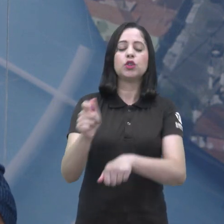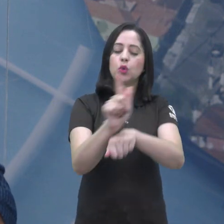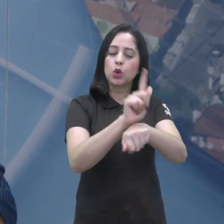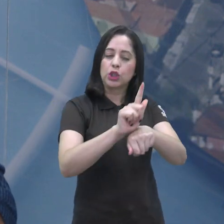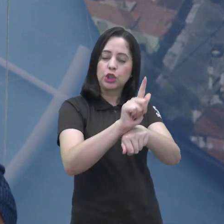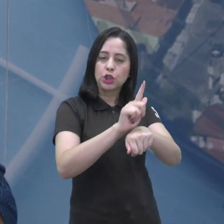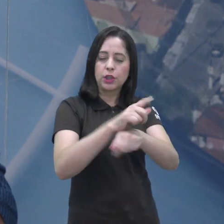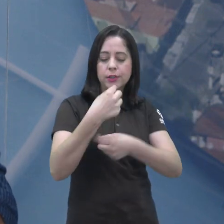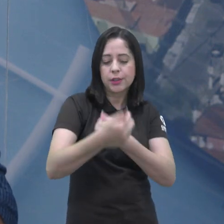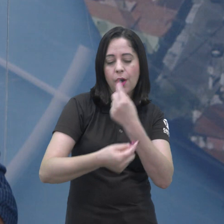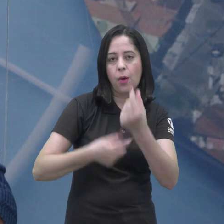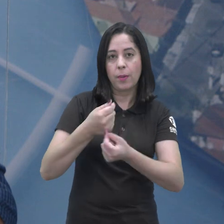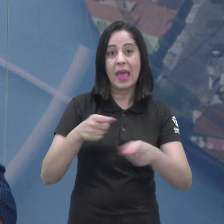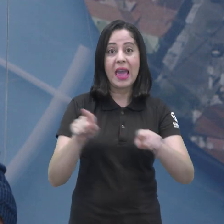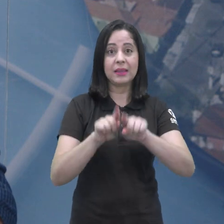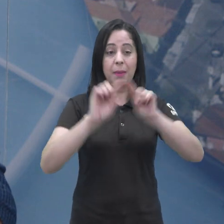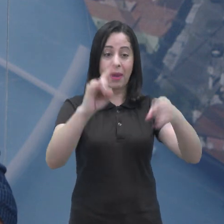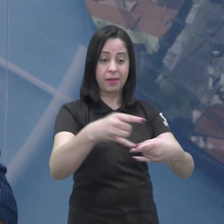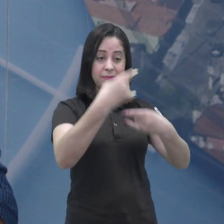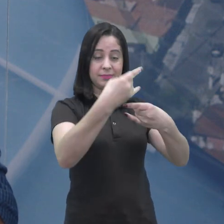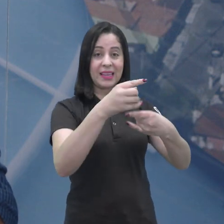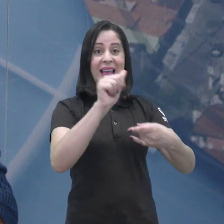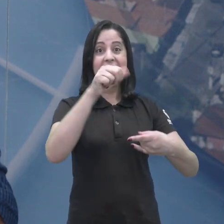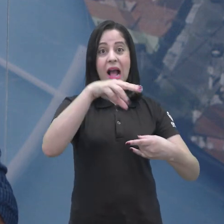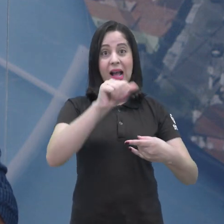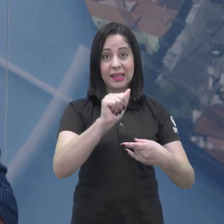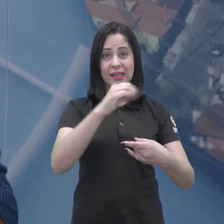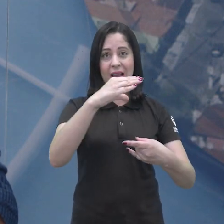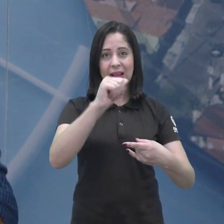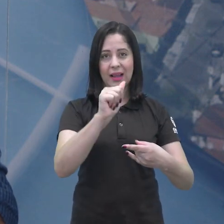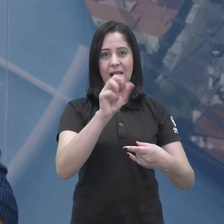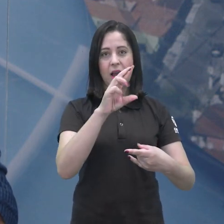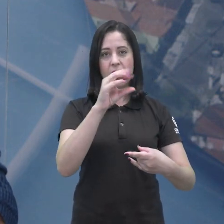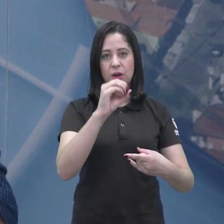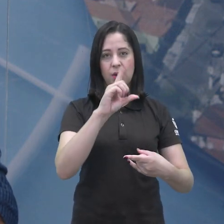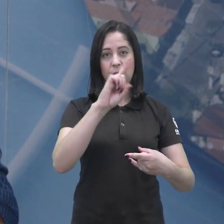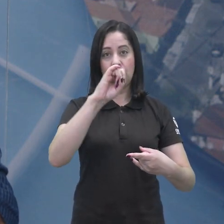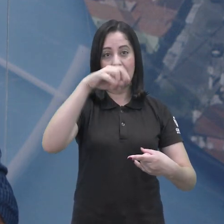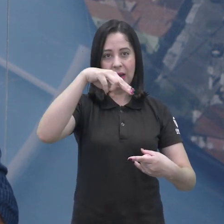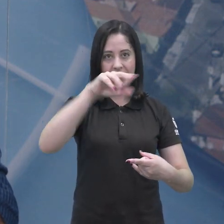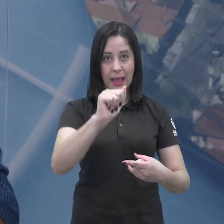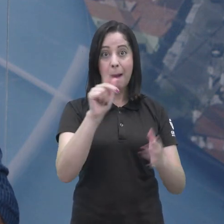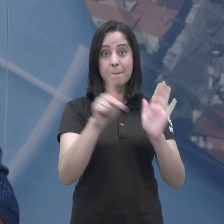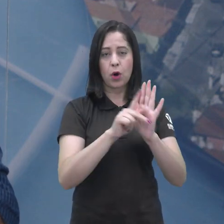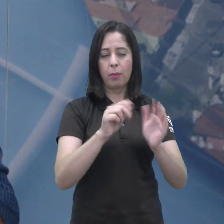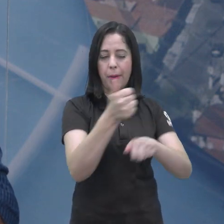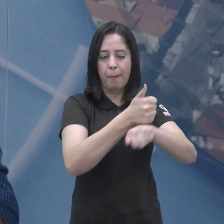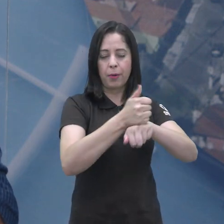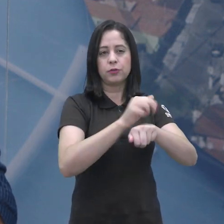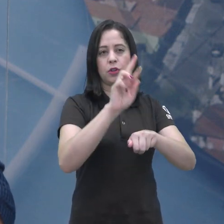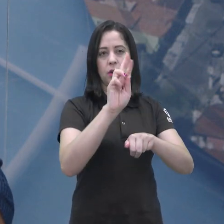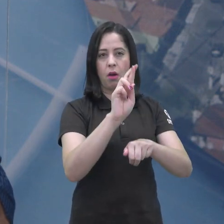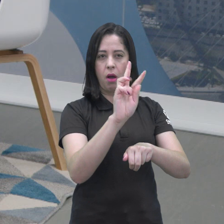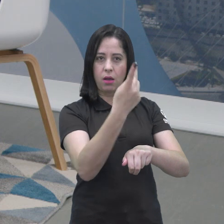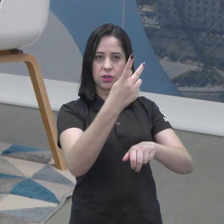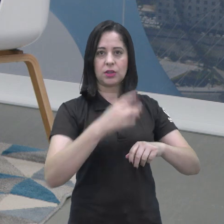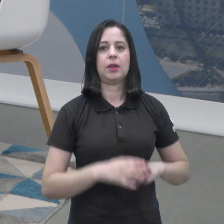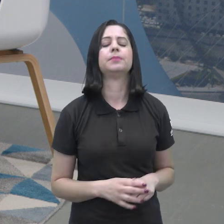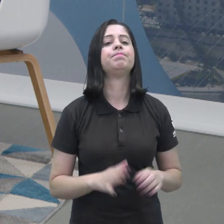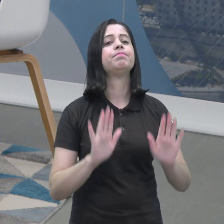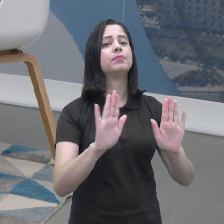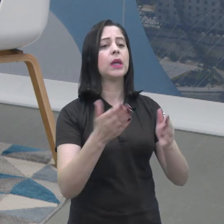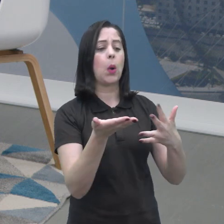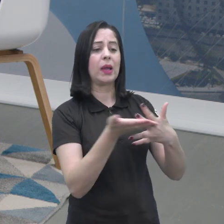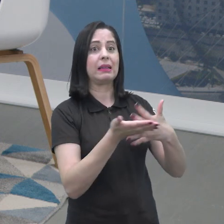Gestão e Negócios, e de forma remota, Ana Carolina Guerra, especialista em recursos humanos. Luciana, no